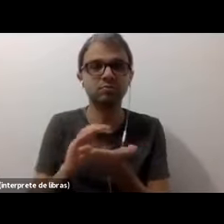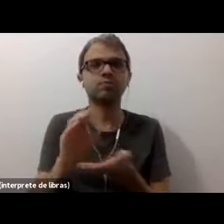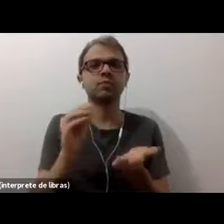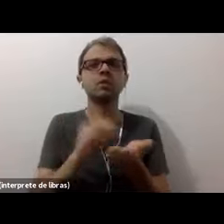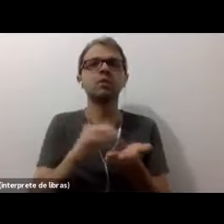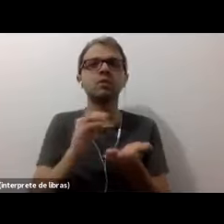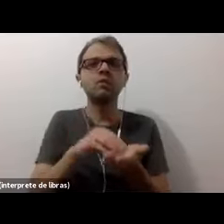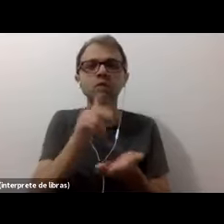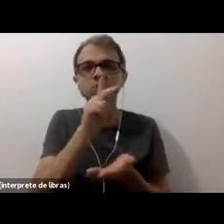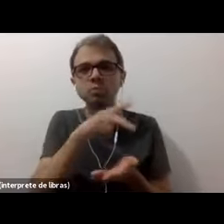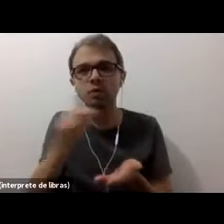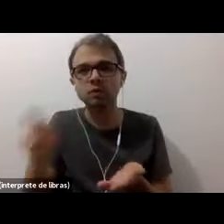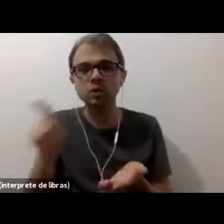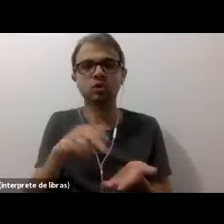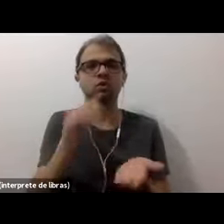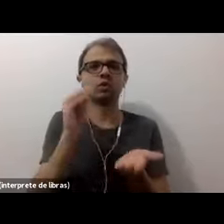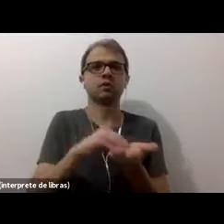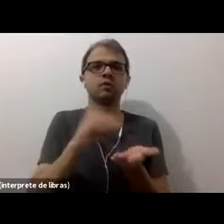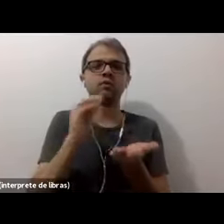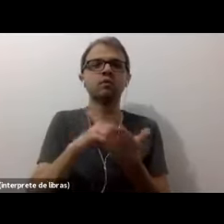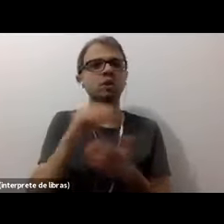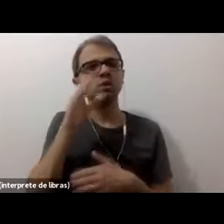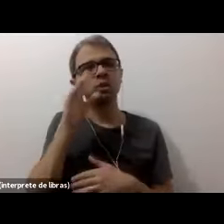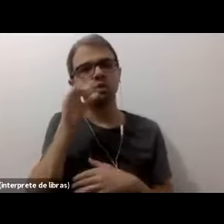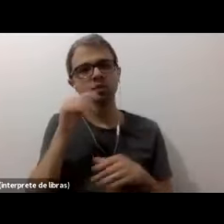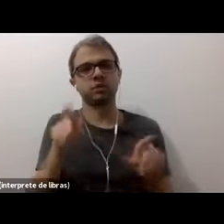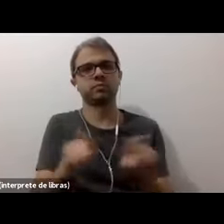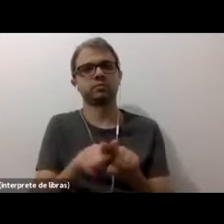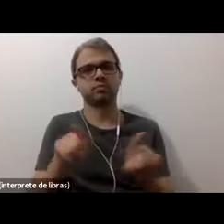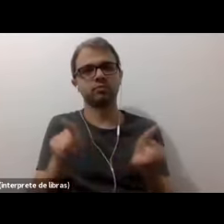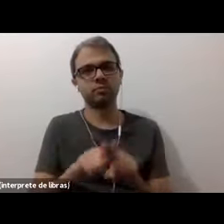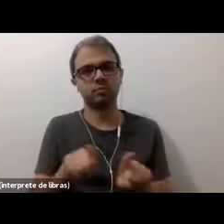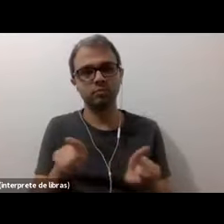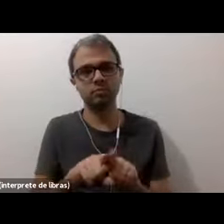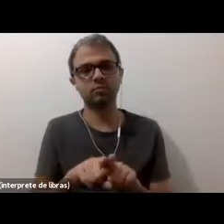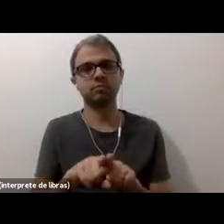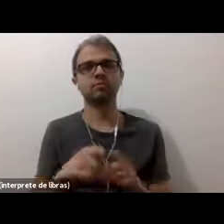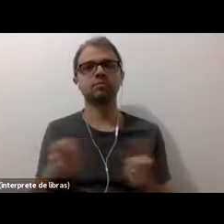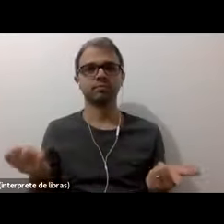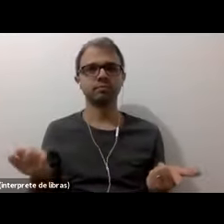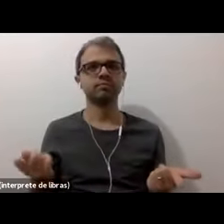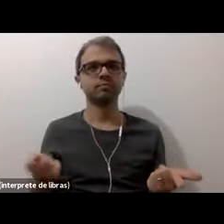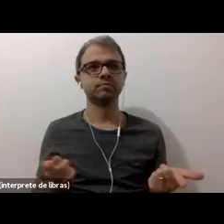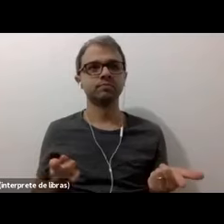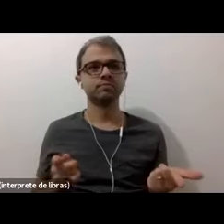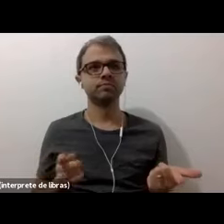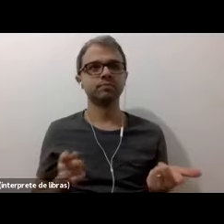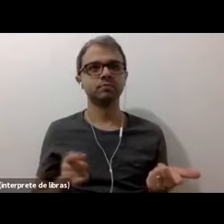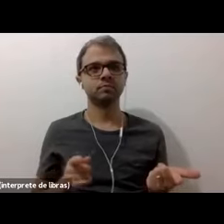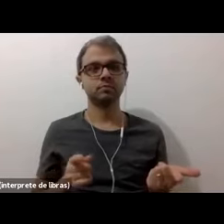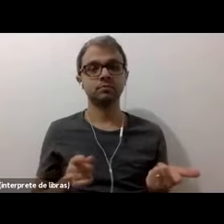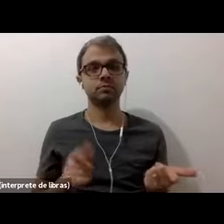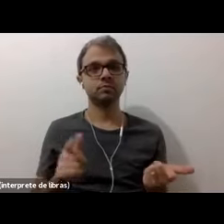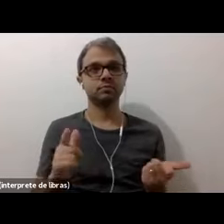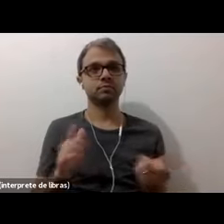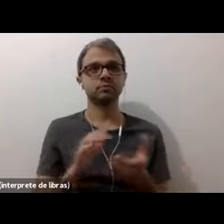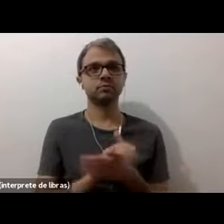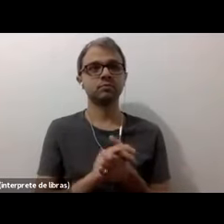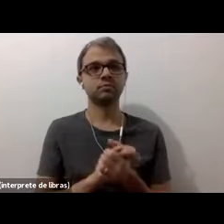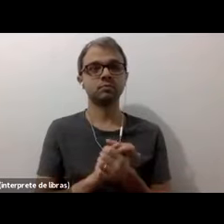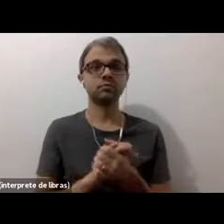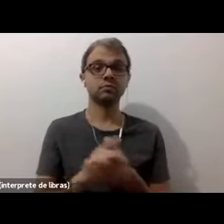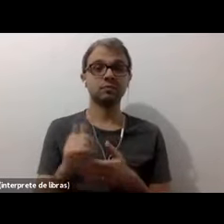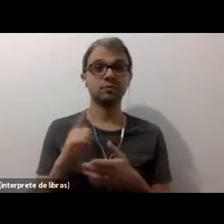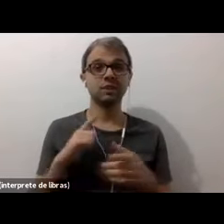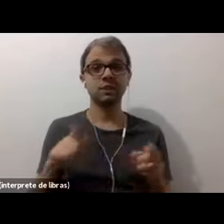de funcionários, tanto funcionários servidores ou de empresas contratadas, uma